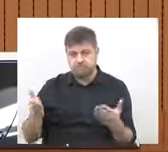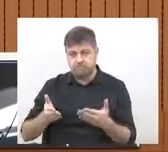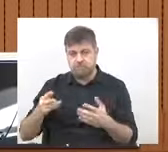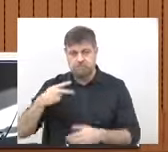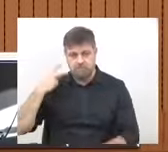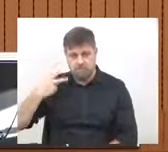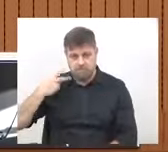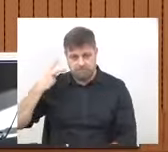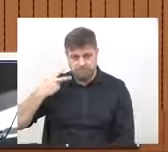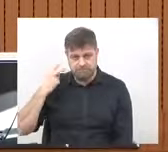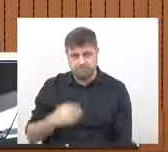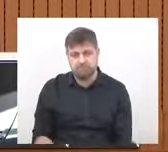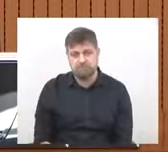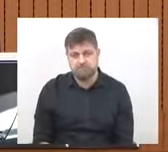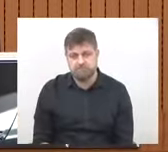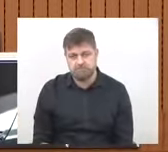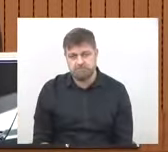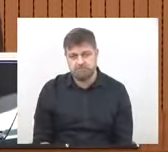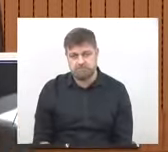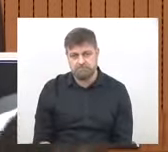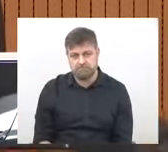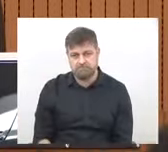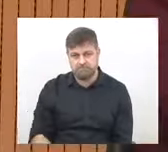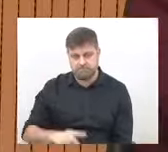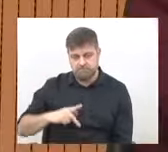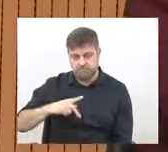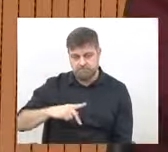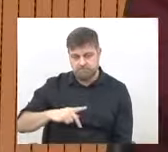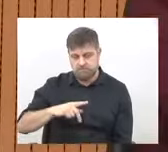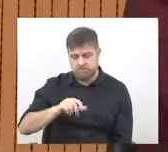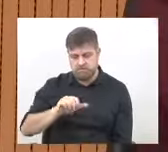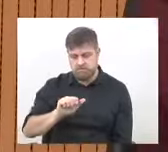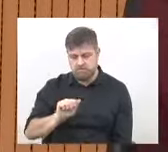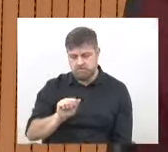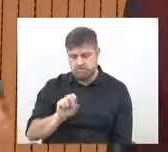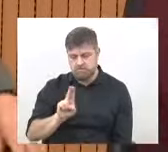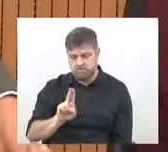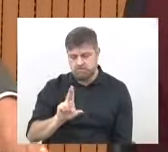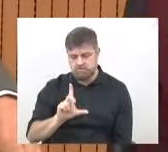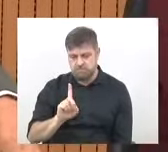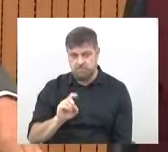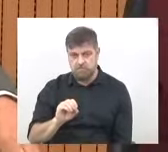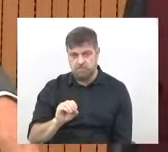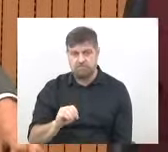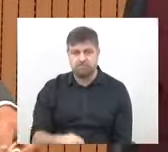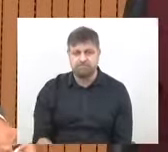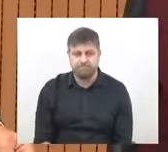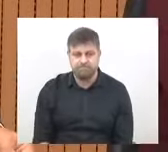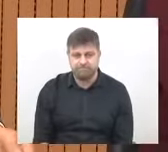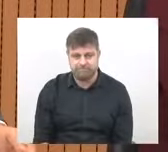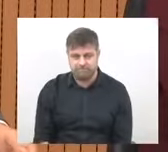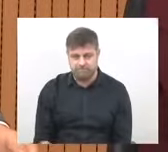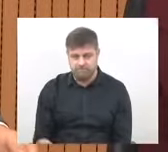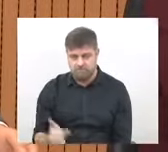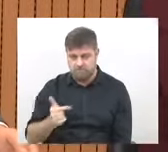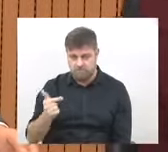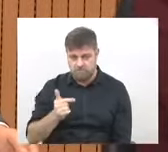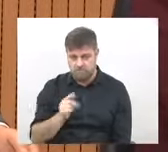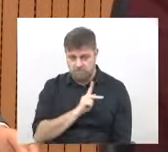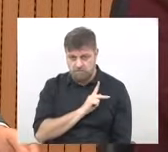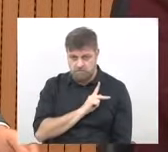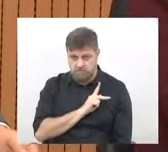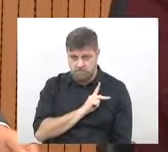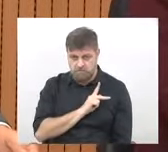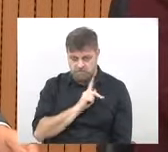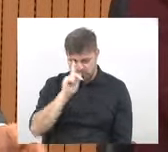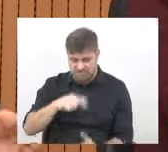vereador inscrito é o vereador Paulo Galtério. Vereador Paulo Galtério, vice-líder do PSB, Vossa Excelência tem a tribuna